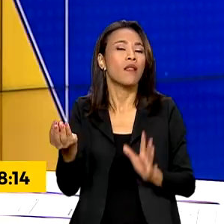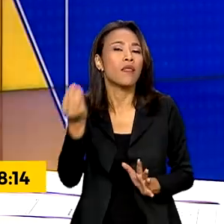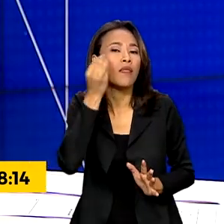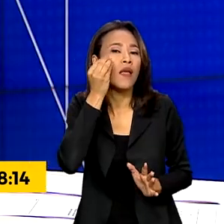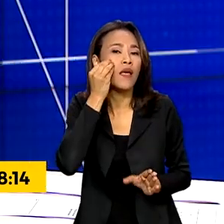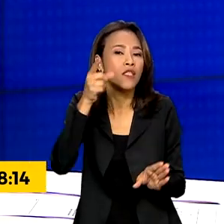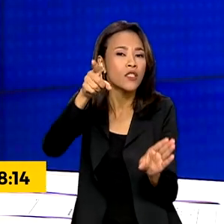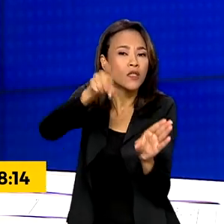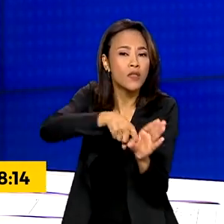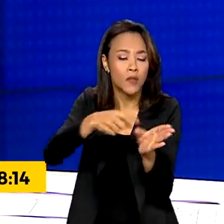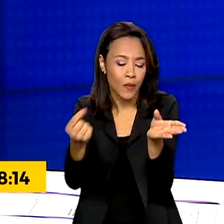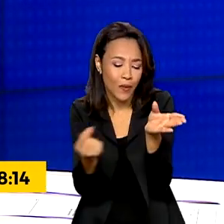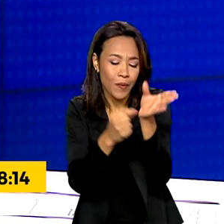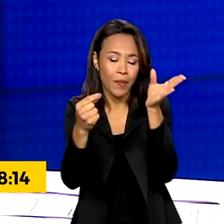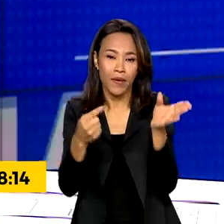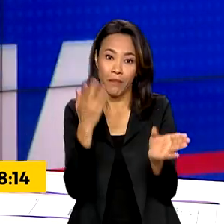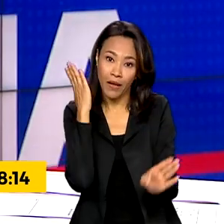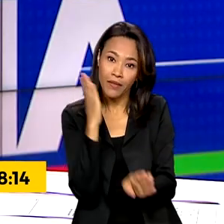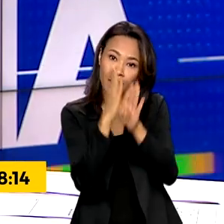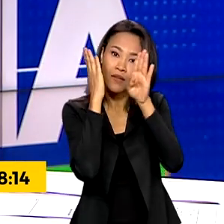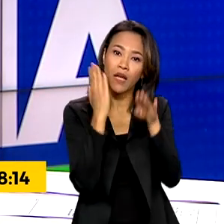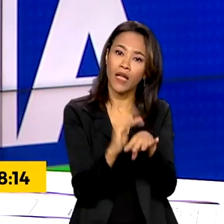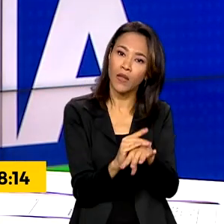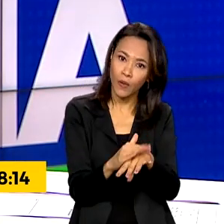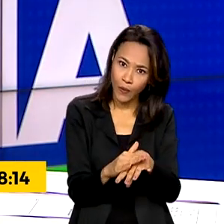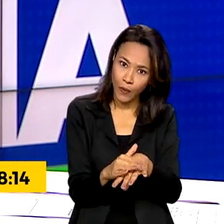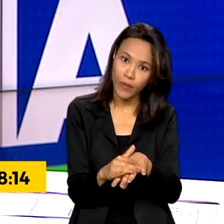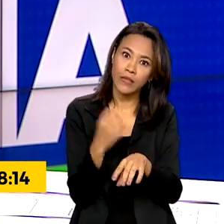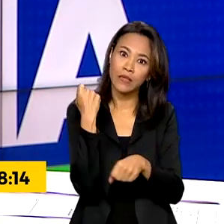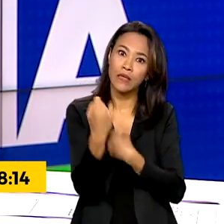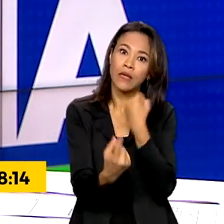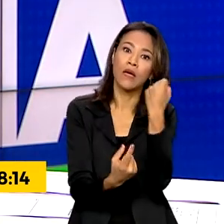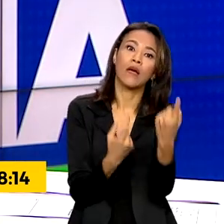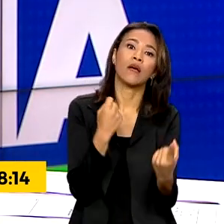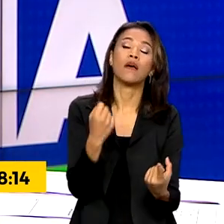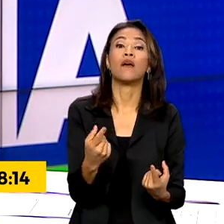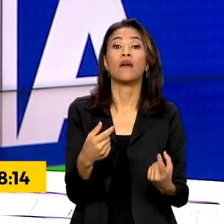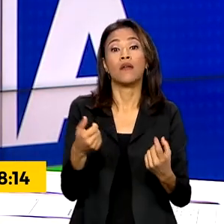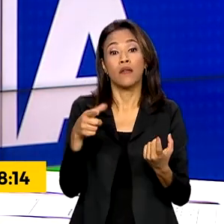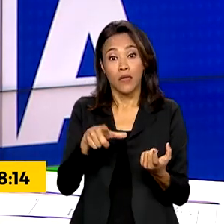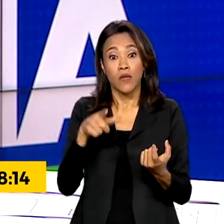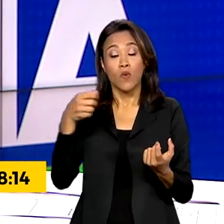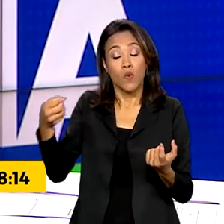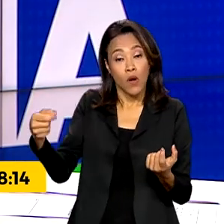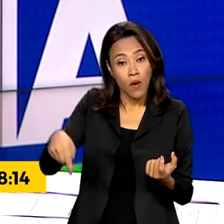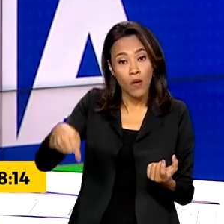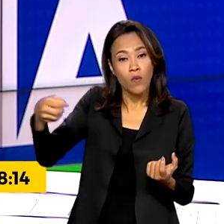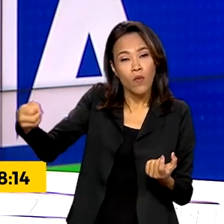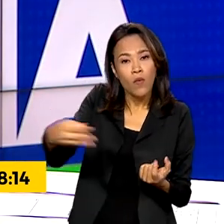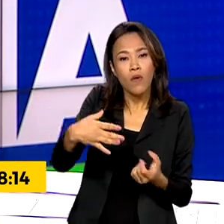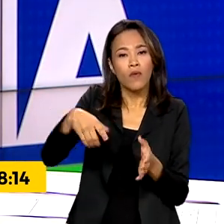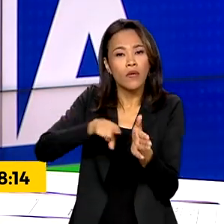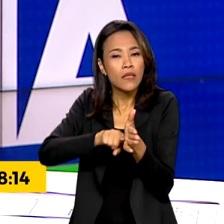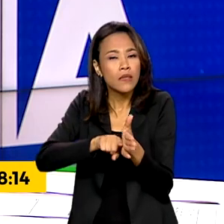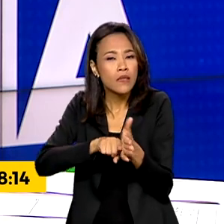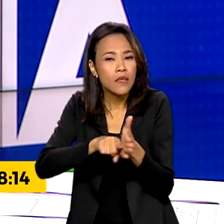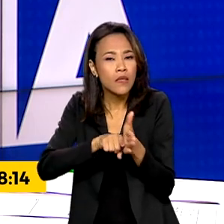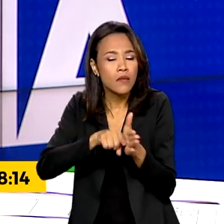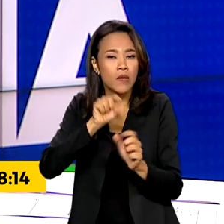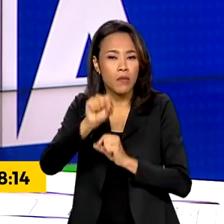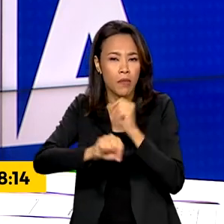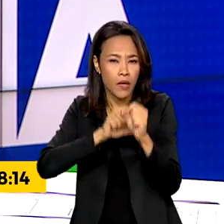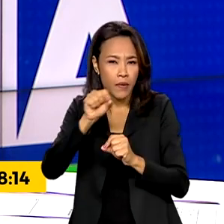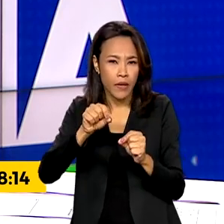e raras em recém-nascidos. Esse ano, o Ministério da Saúde incluiu um novo exame para rastrear uma deficiência que